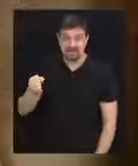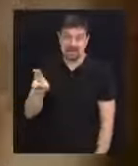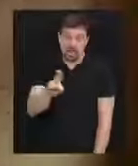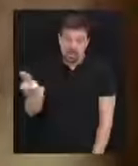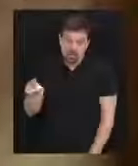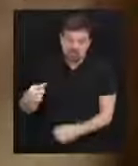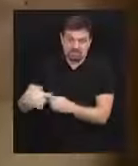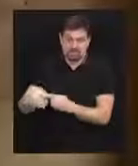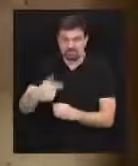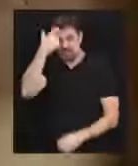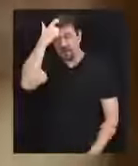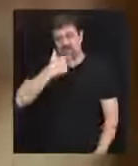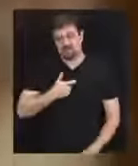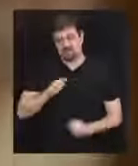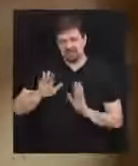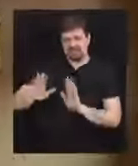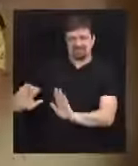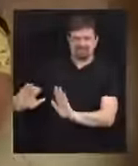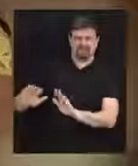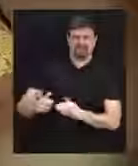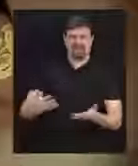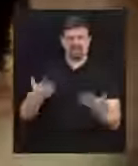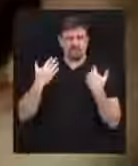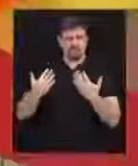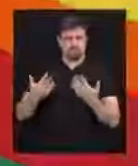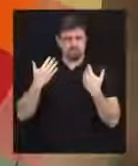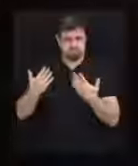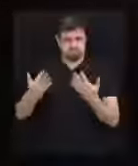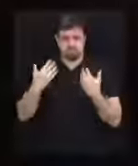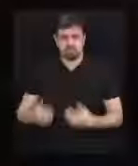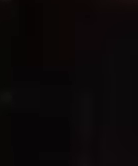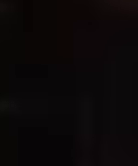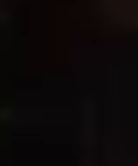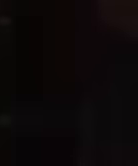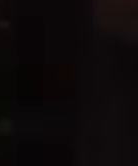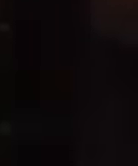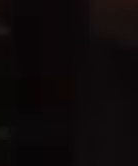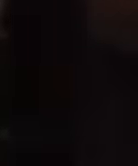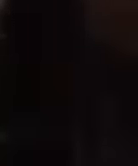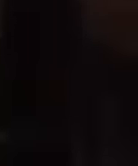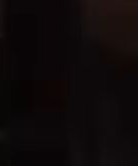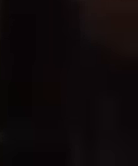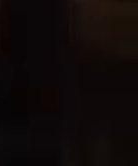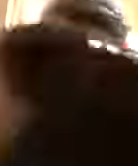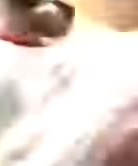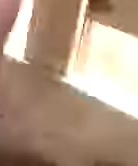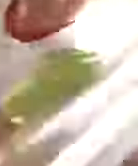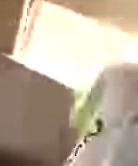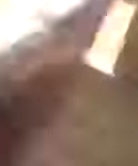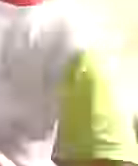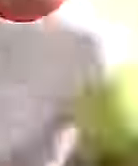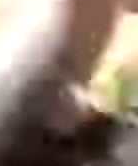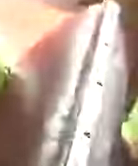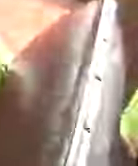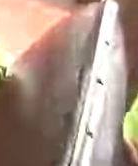trem. É, eu vou ficar aqui fora tomando ar, porque aí dentro tá quente pra caramba.